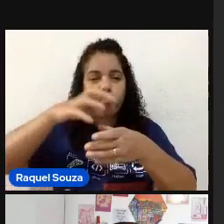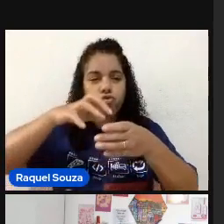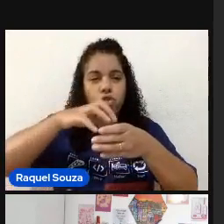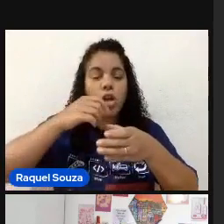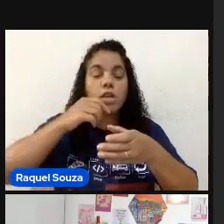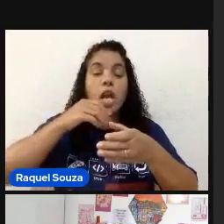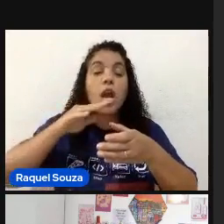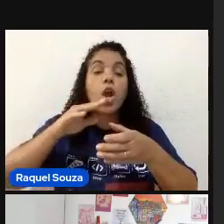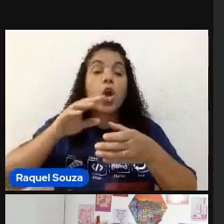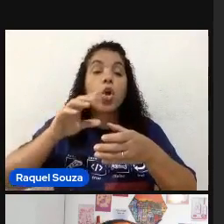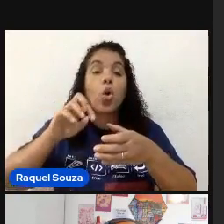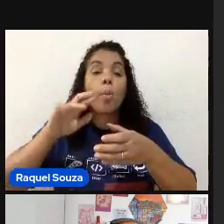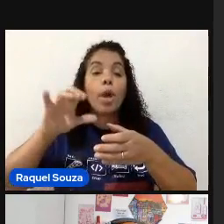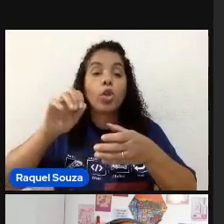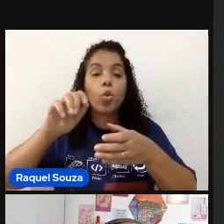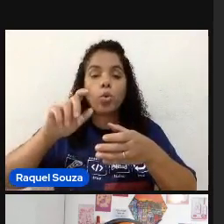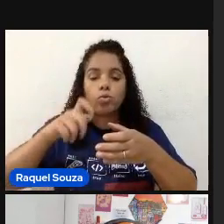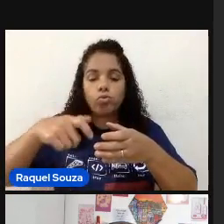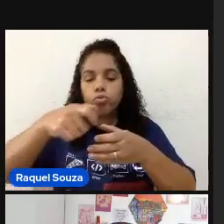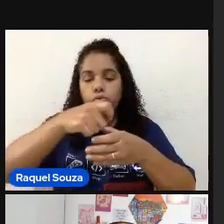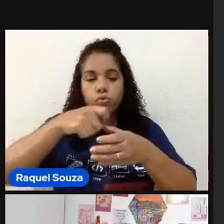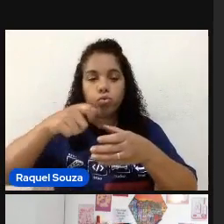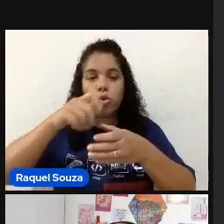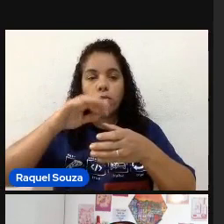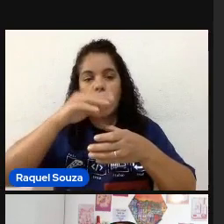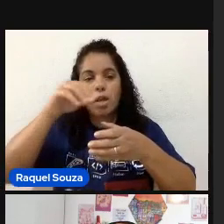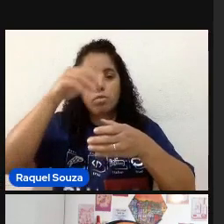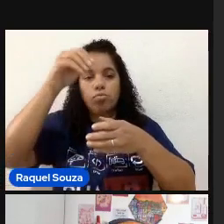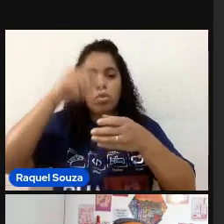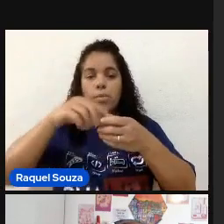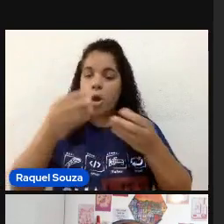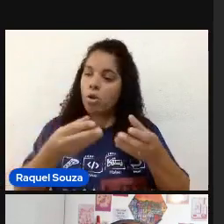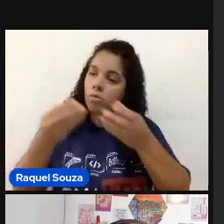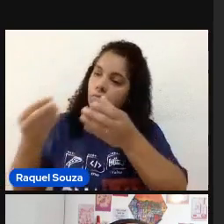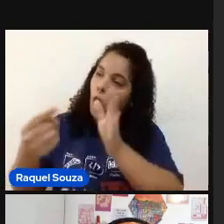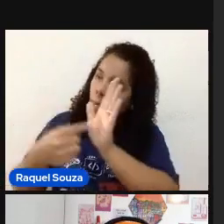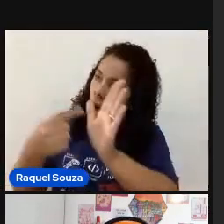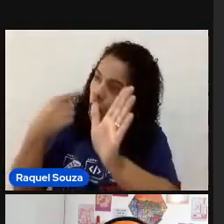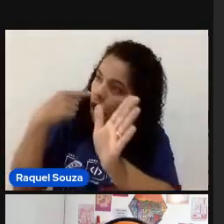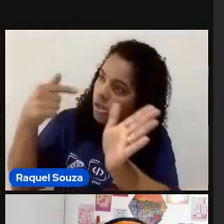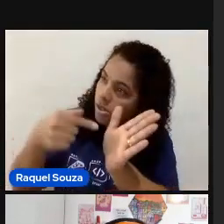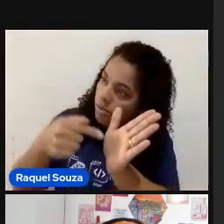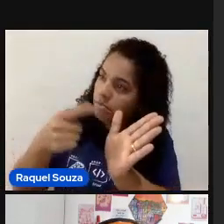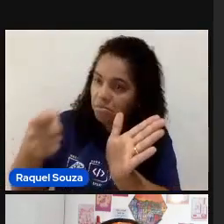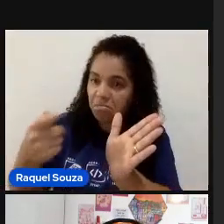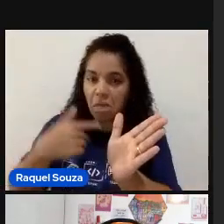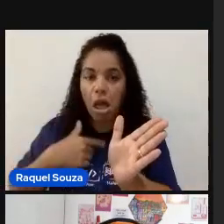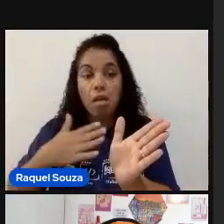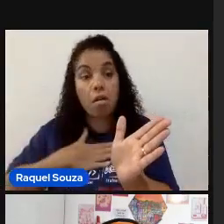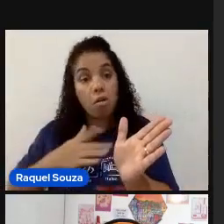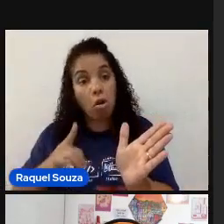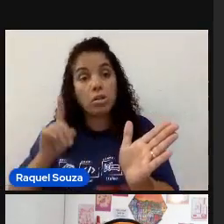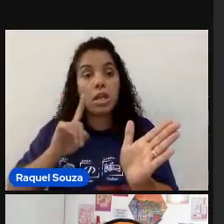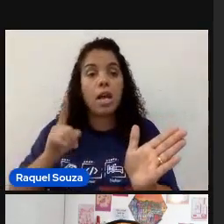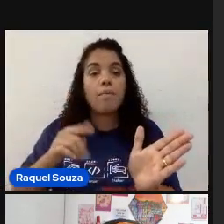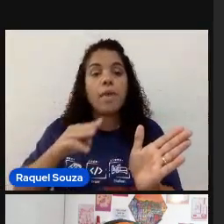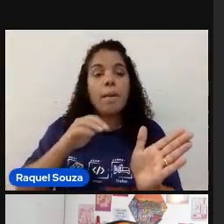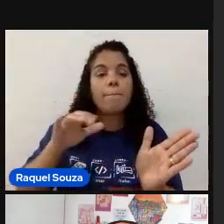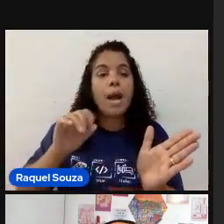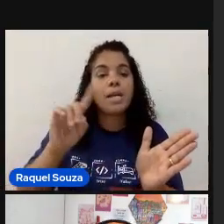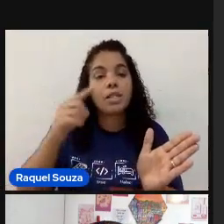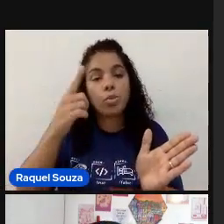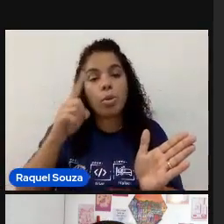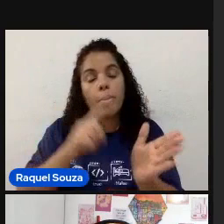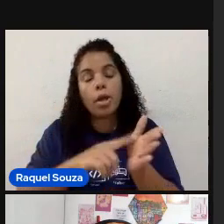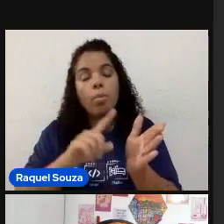cobertura que eu costumo utilizar dentro do meu trabalho. E mostro para esse cliente. Então, ele pode, de repente, gostar da massa do primeiro, ele pode